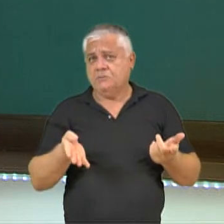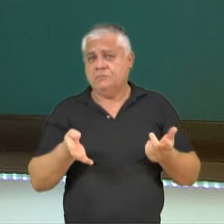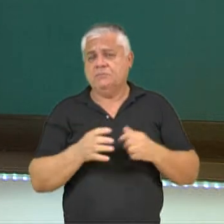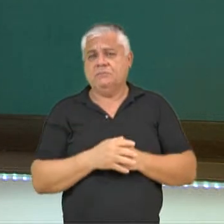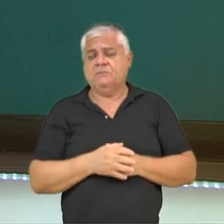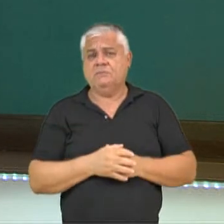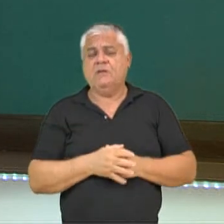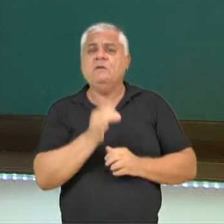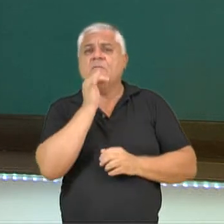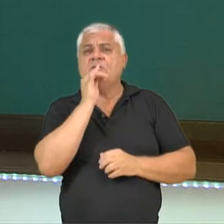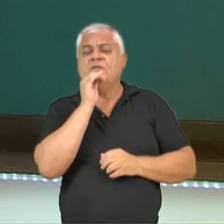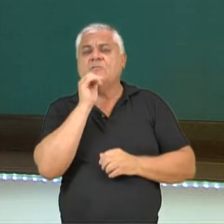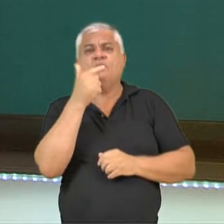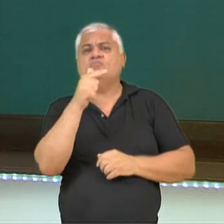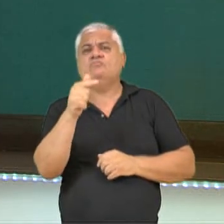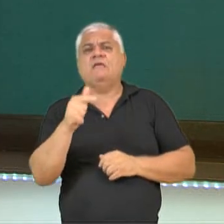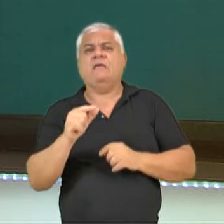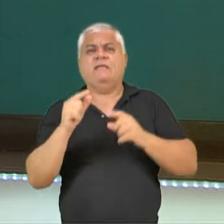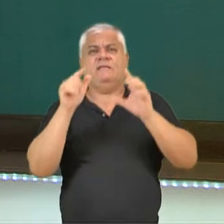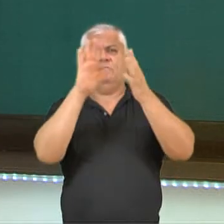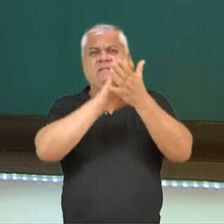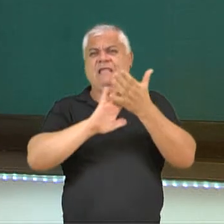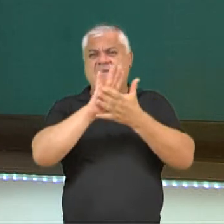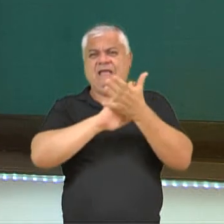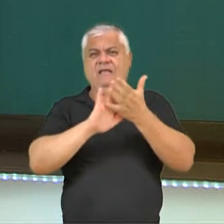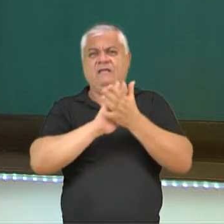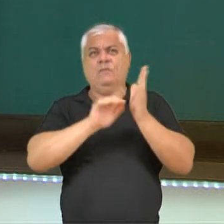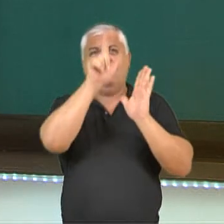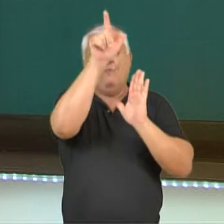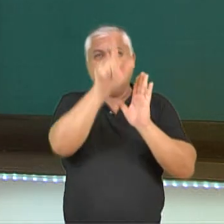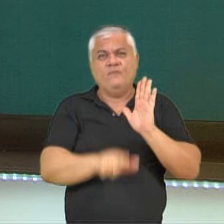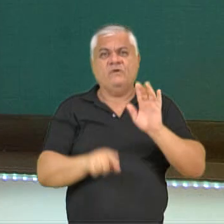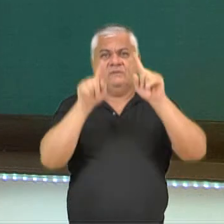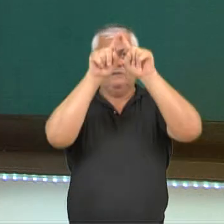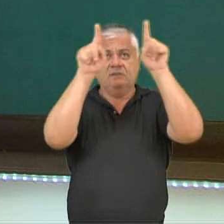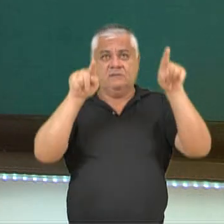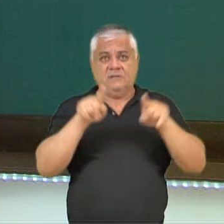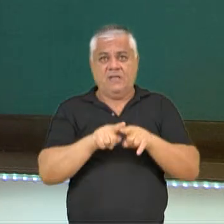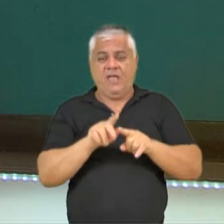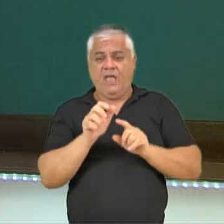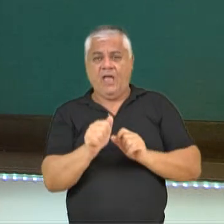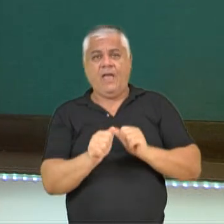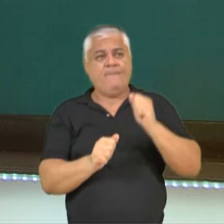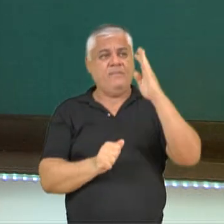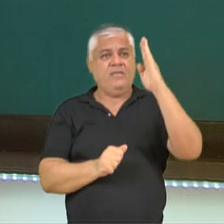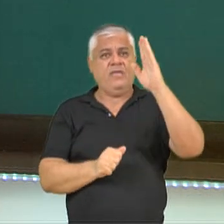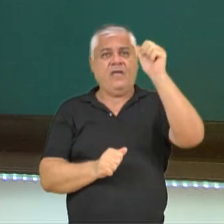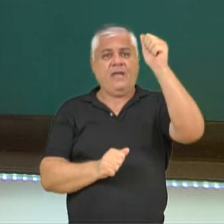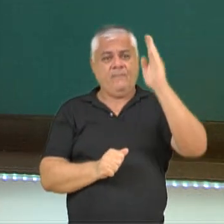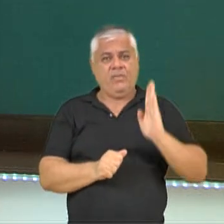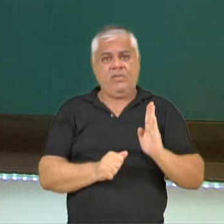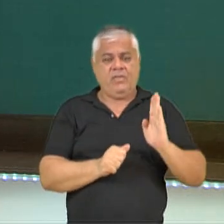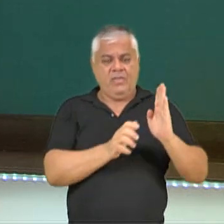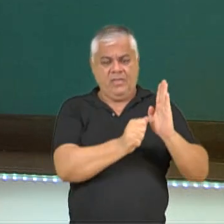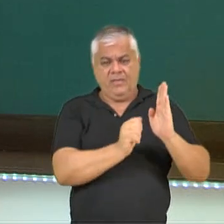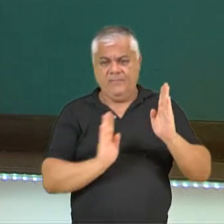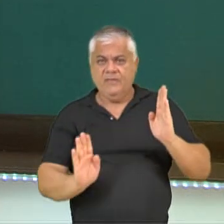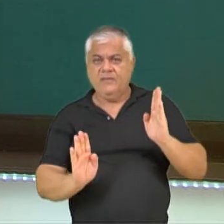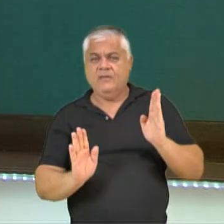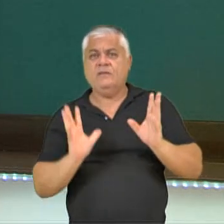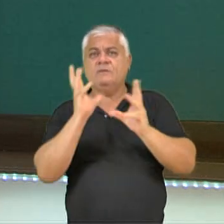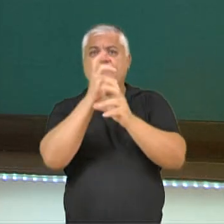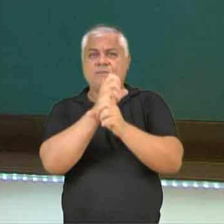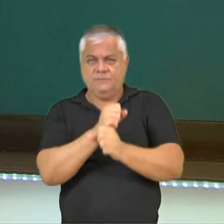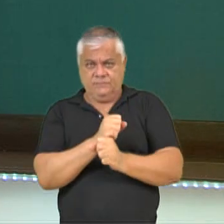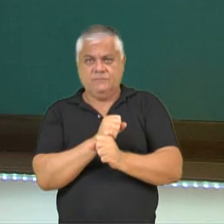Imagina que a gente não tem a área dos pedaços. Então, o quadrado mede A mais B por A mais B. Então, A mais B é